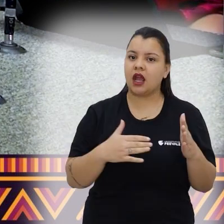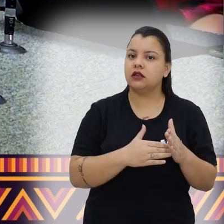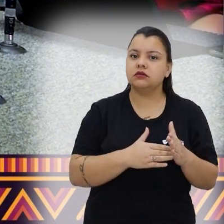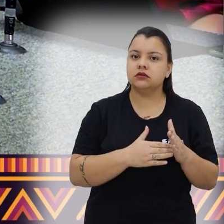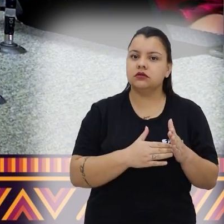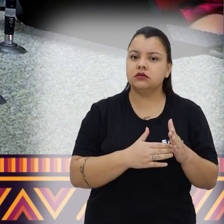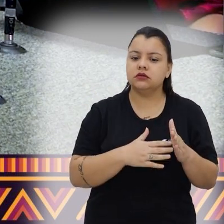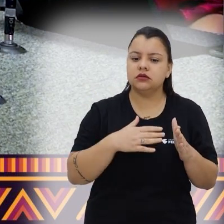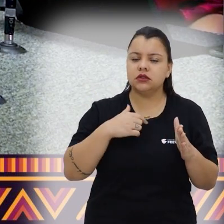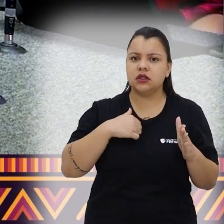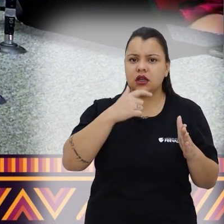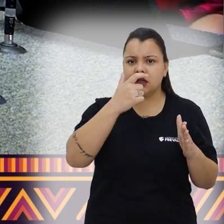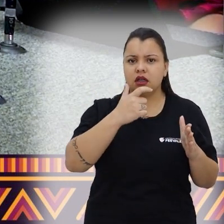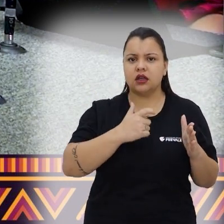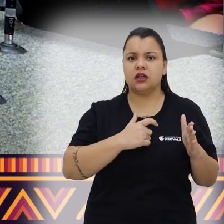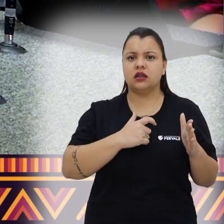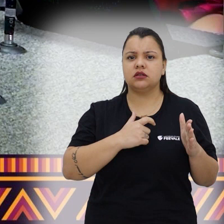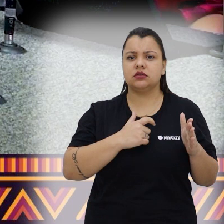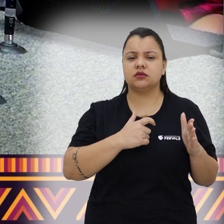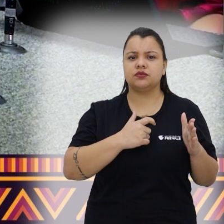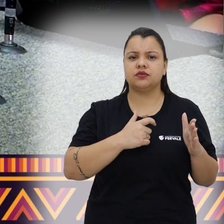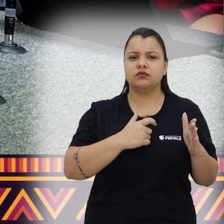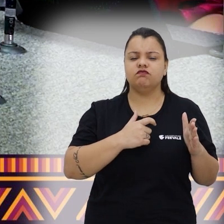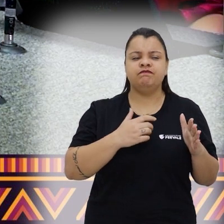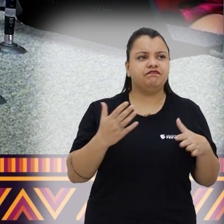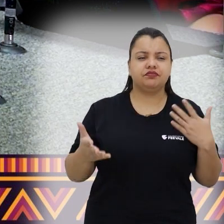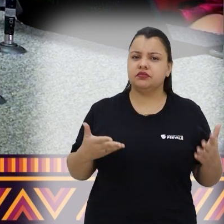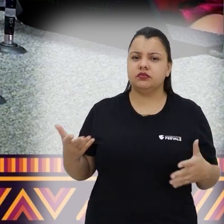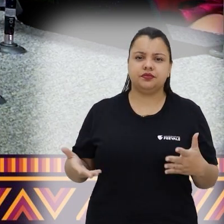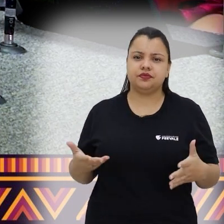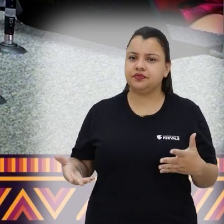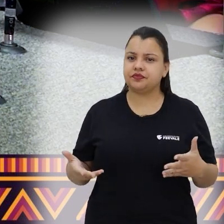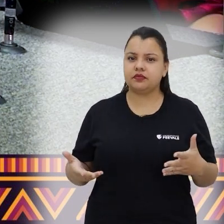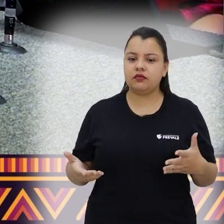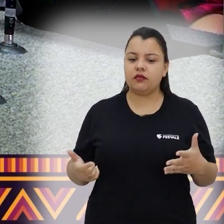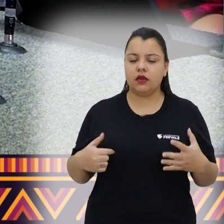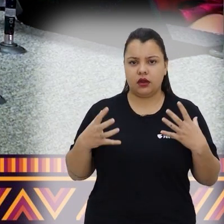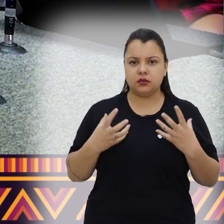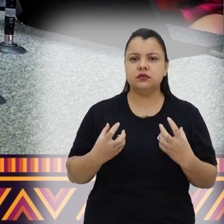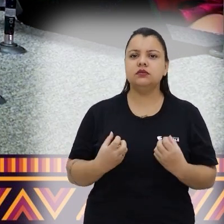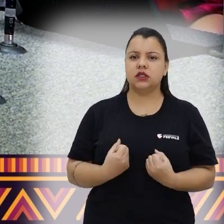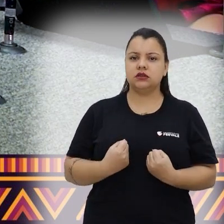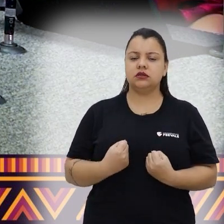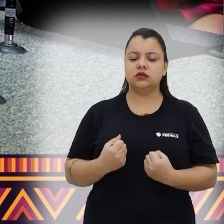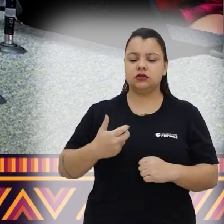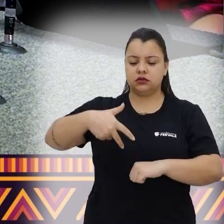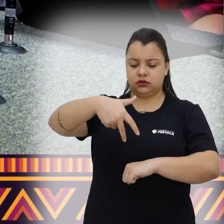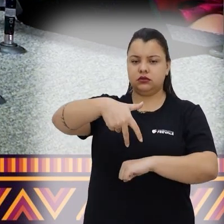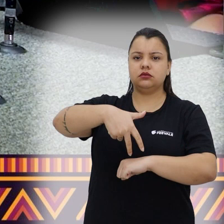chegar ao ponto que eu precisei, enfim, me assumir enquanto pessoa